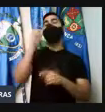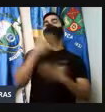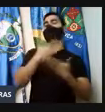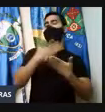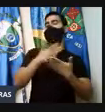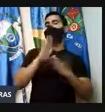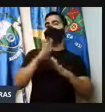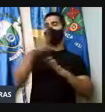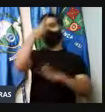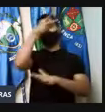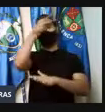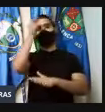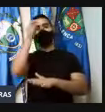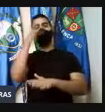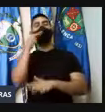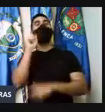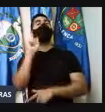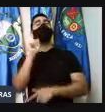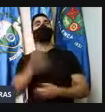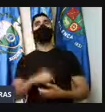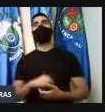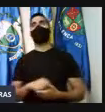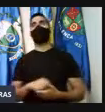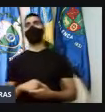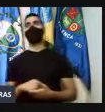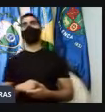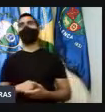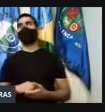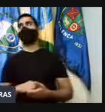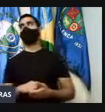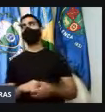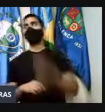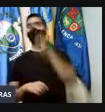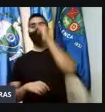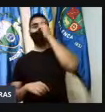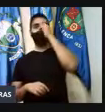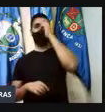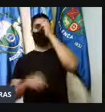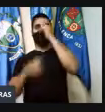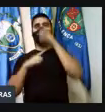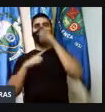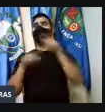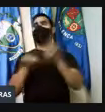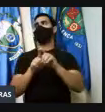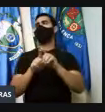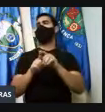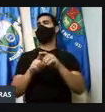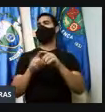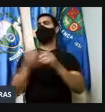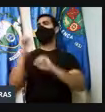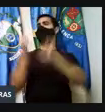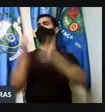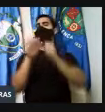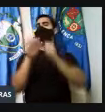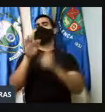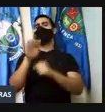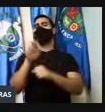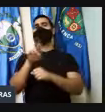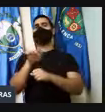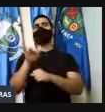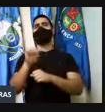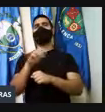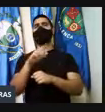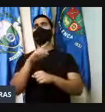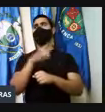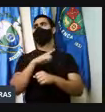a prefeitura colocou aquele setor lá em cima, onde era a antiga fábrica da Ferreira Guimarães, onde tem a seção